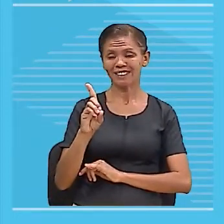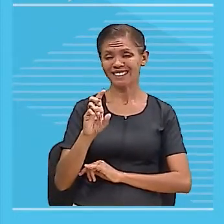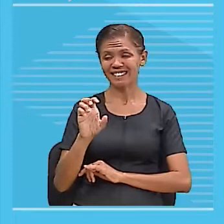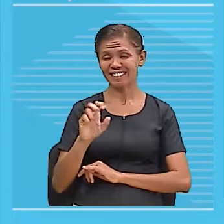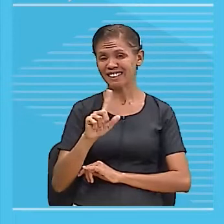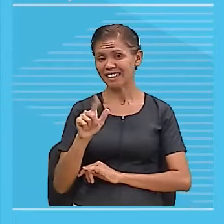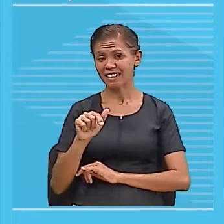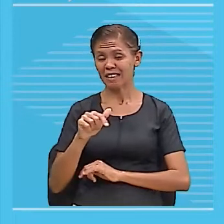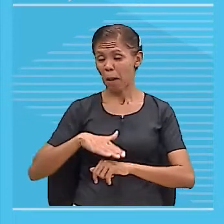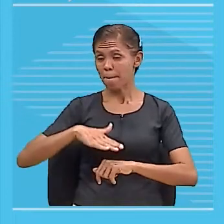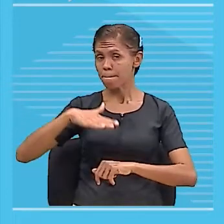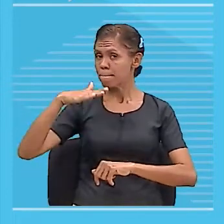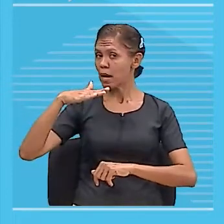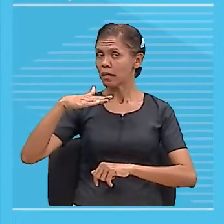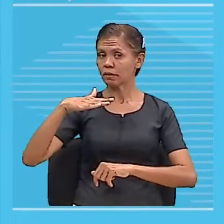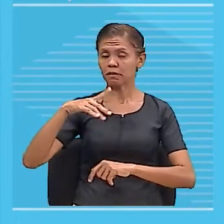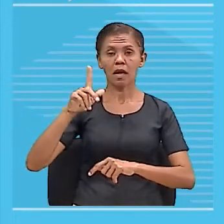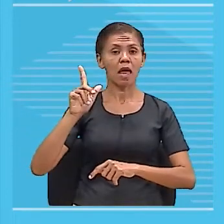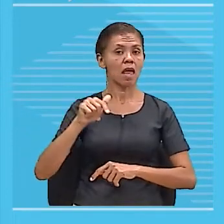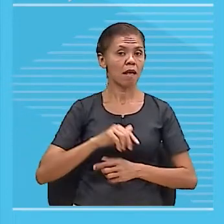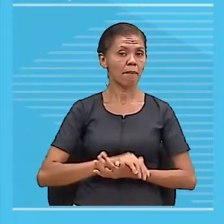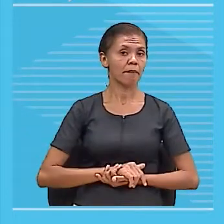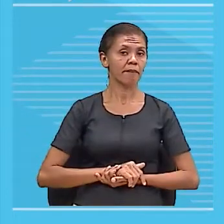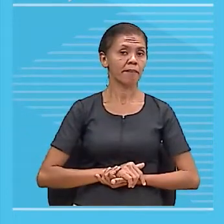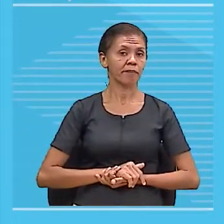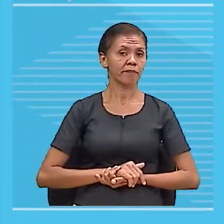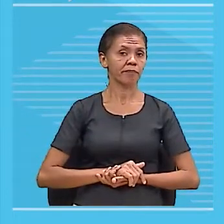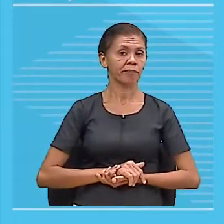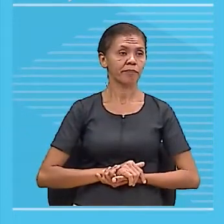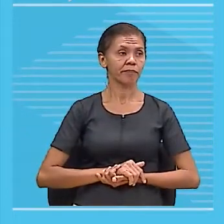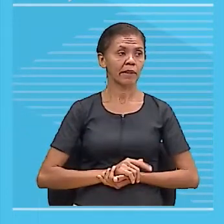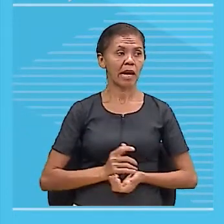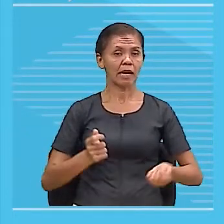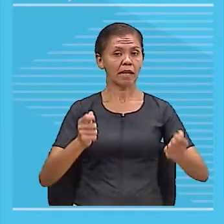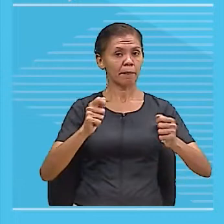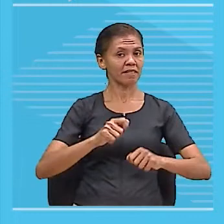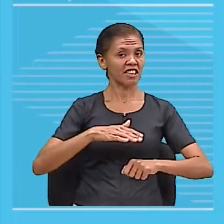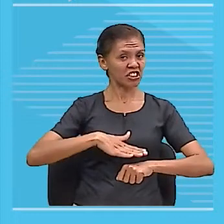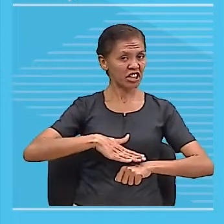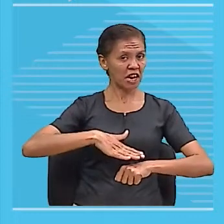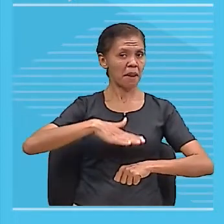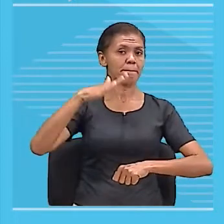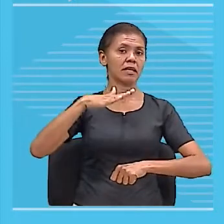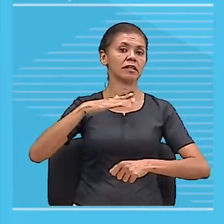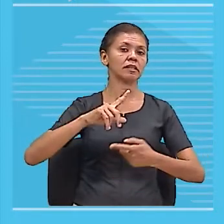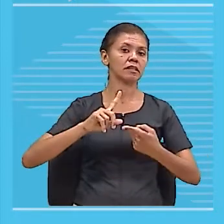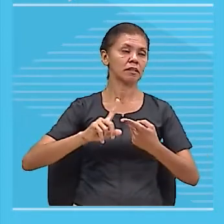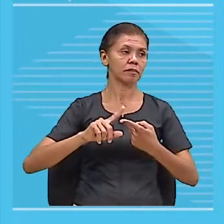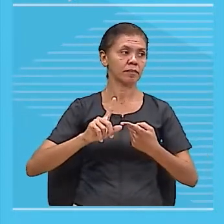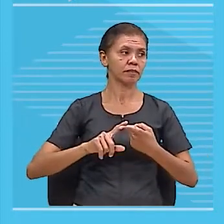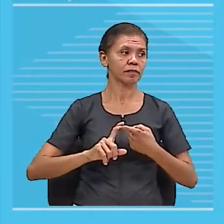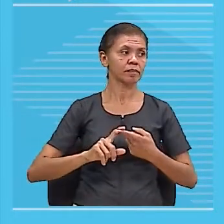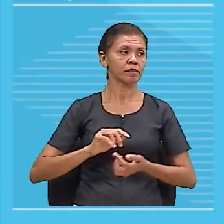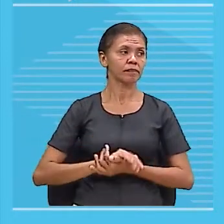material, maior será a capacitância do meu capacitor. Ou seja, maior será